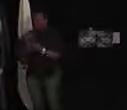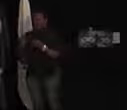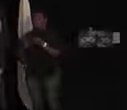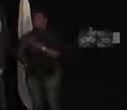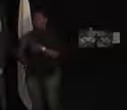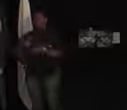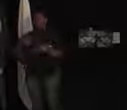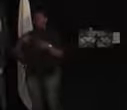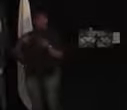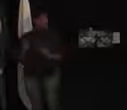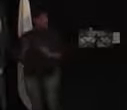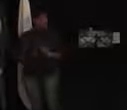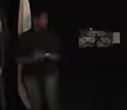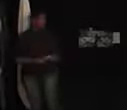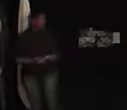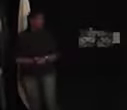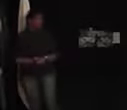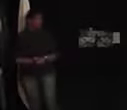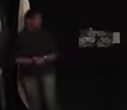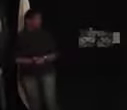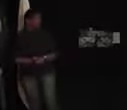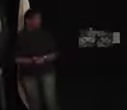Pode passar.